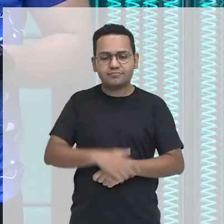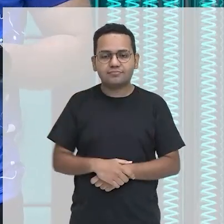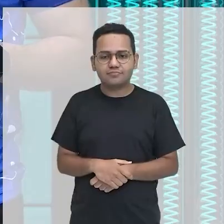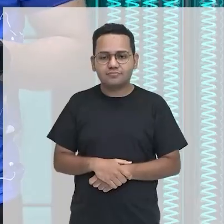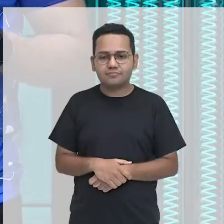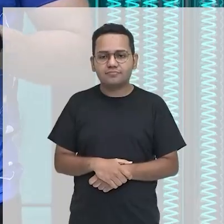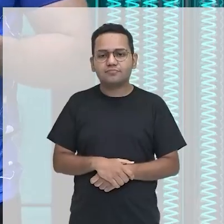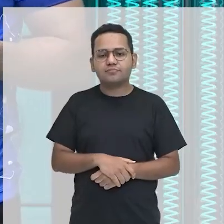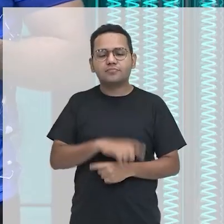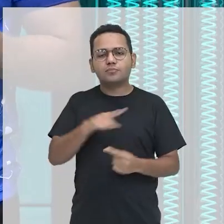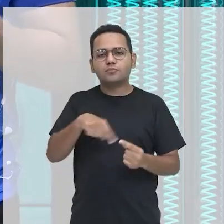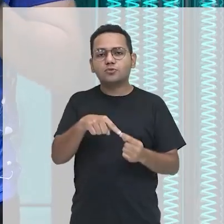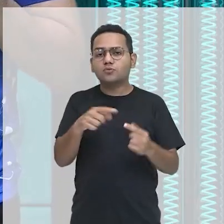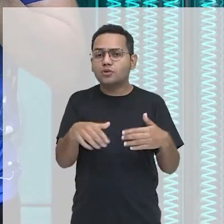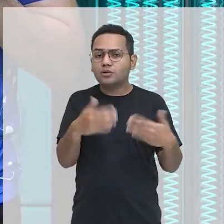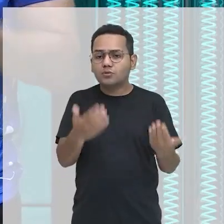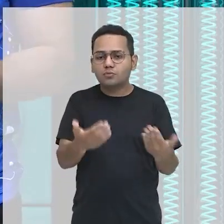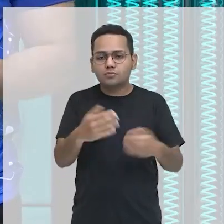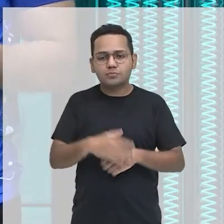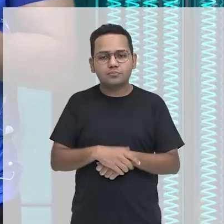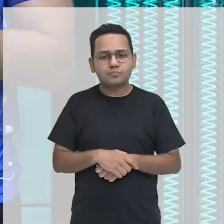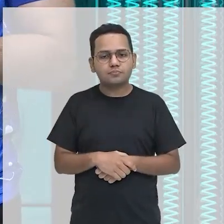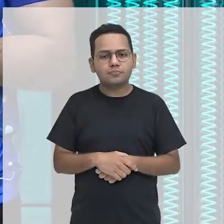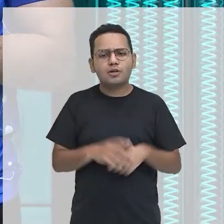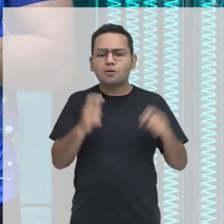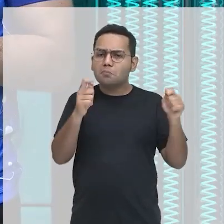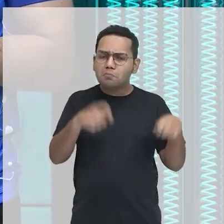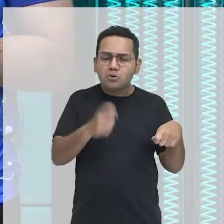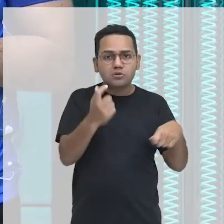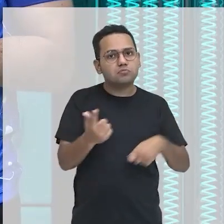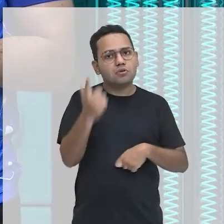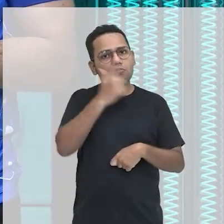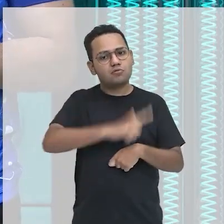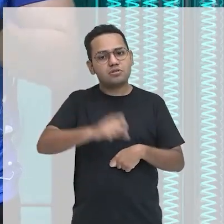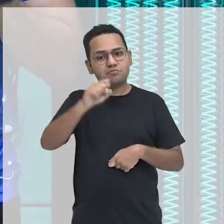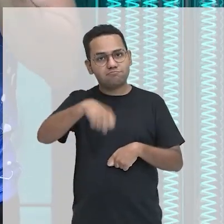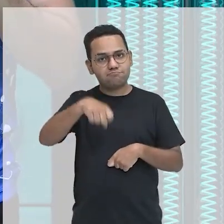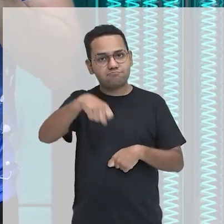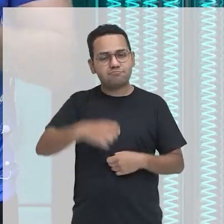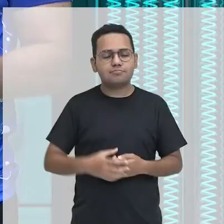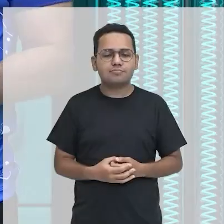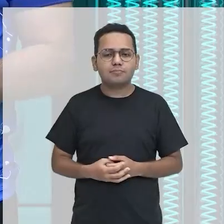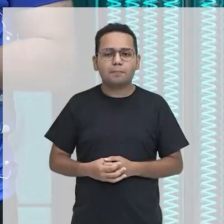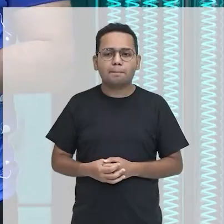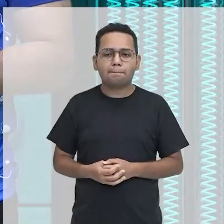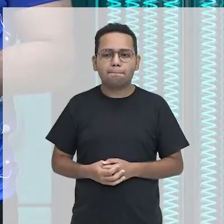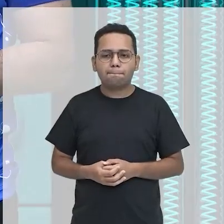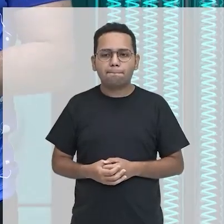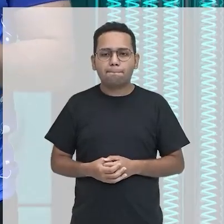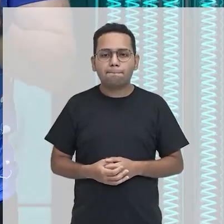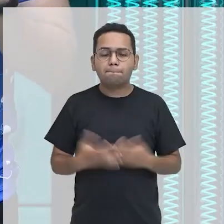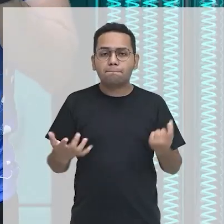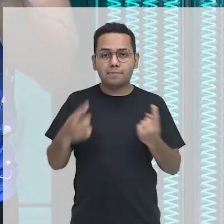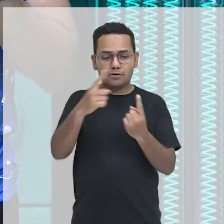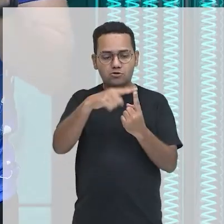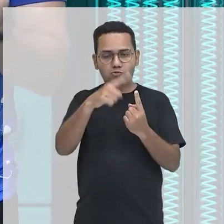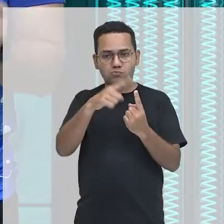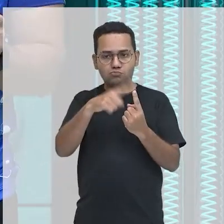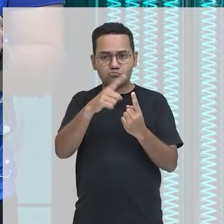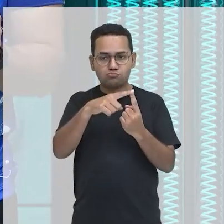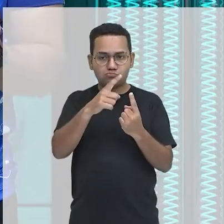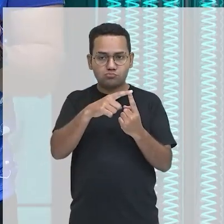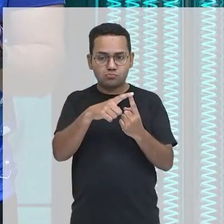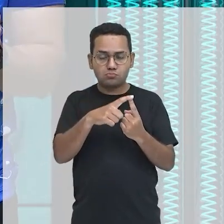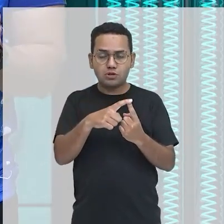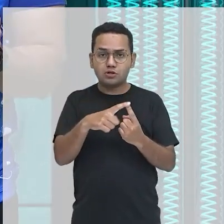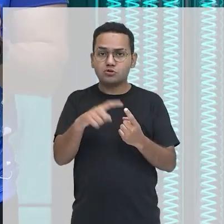tipo 1, é aquela que se refere a uma condição possível e seu resultado provável. Então, as condicionais do tipo 1, né, eu estou falando sempre de